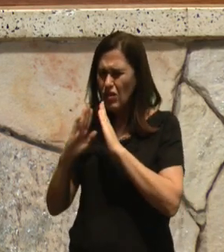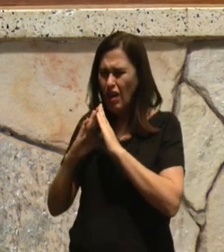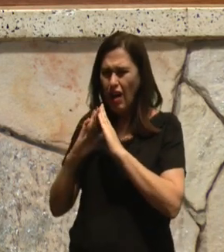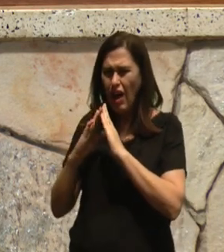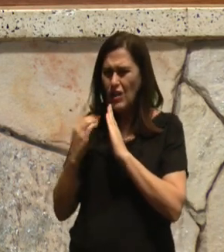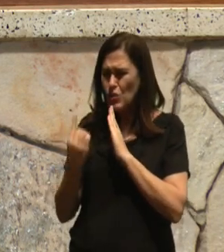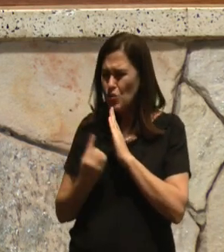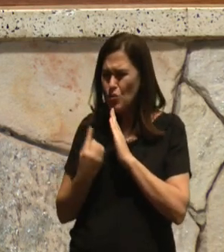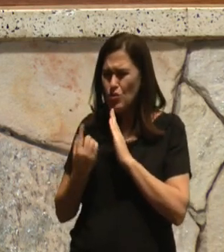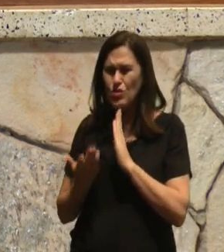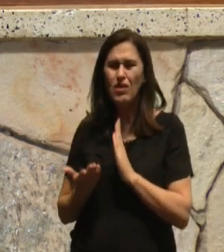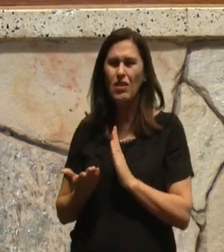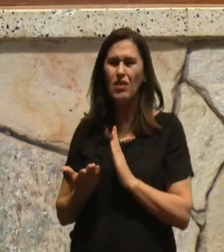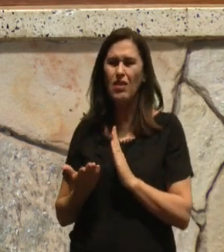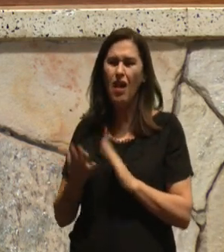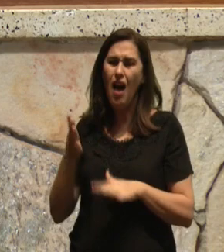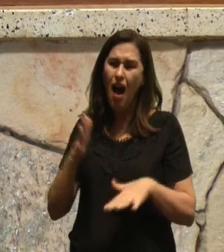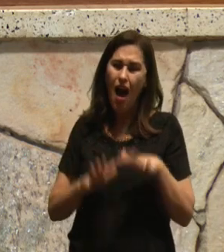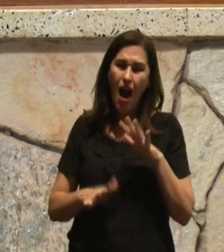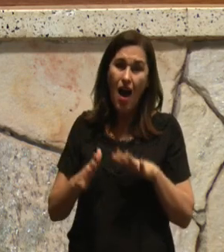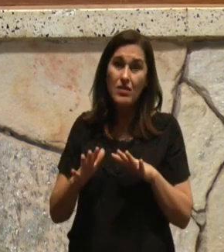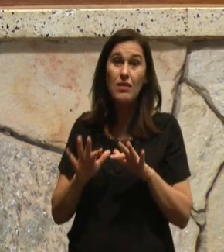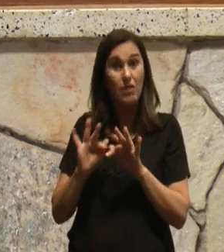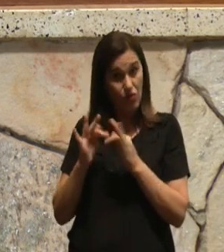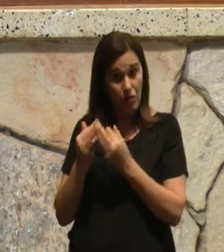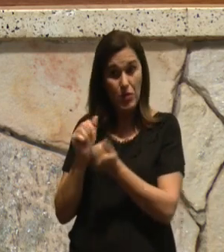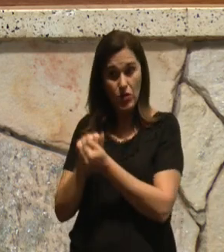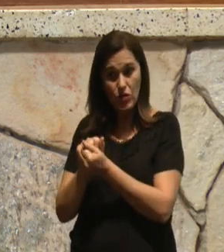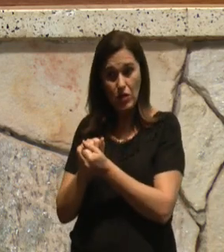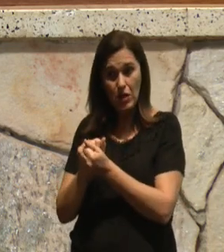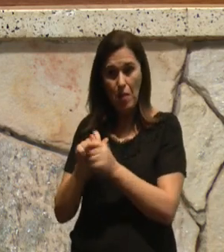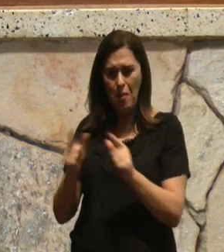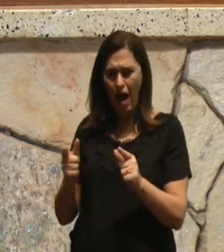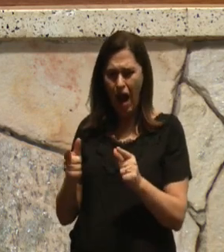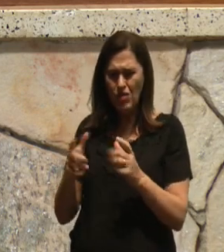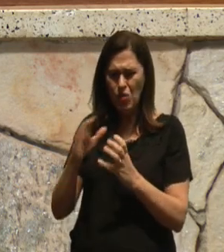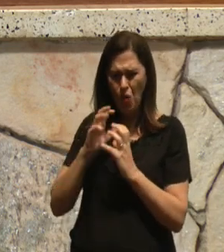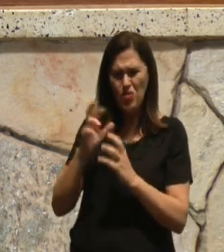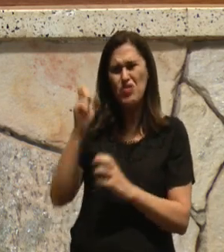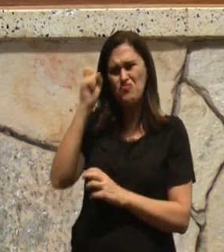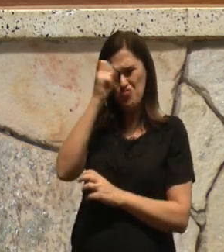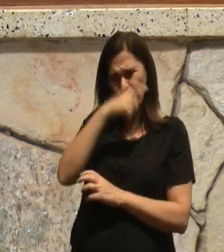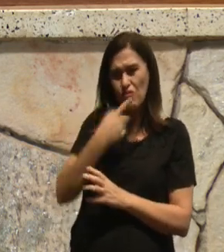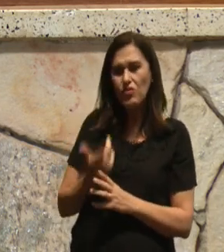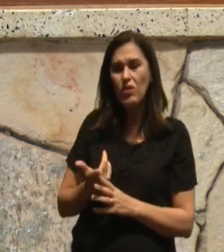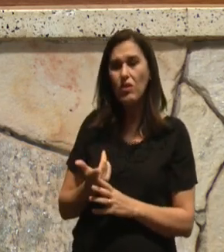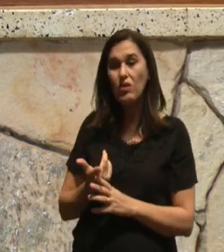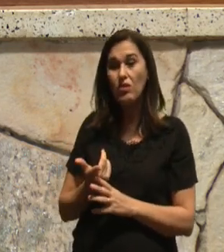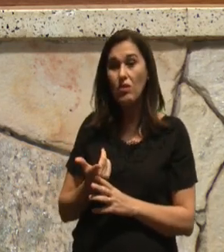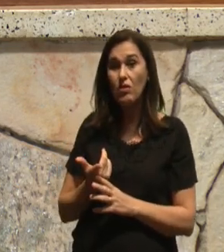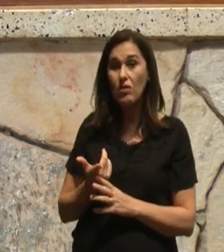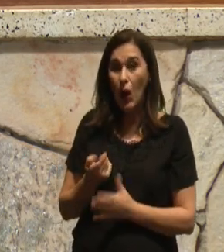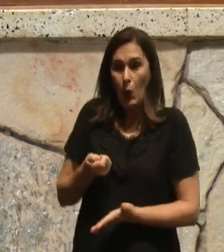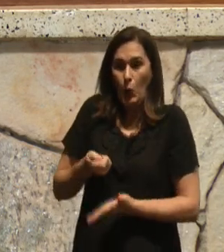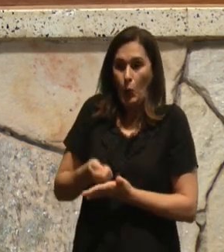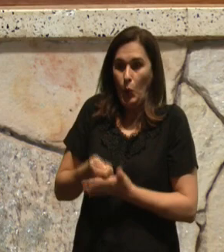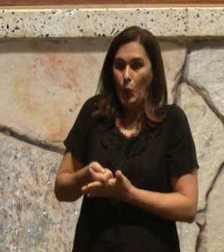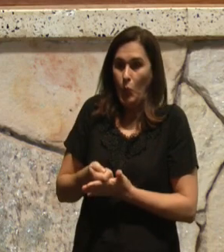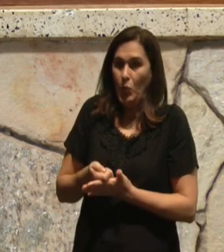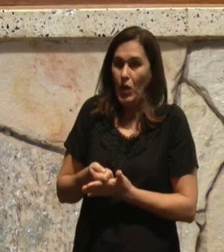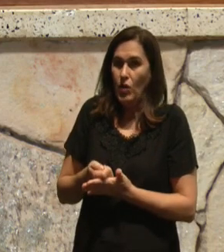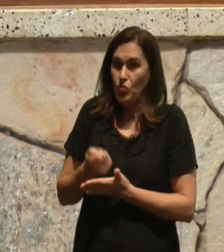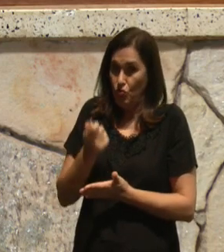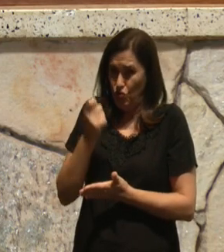vezes sozinhas, às vezes em família, mas com uma convivência difícil, que a convivência forçada nem sempre é